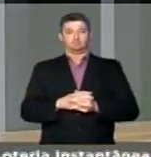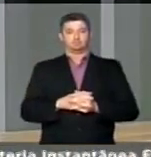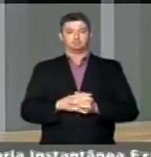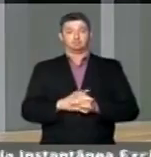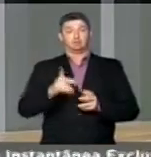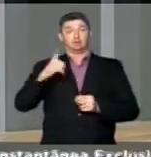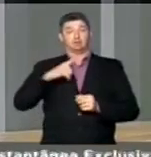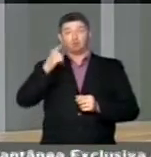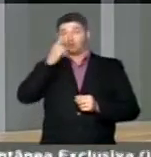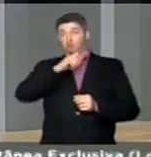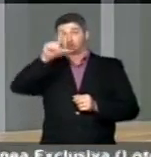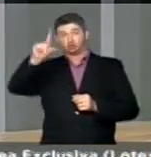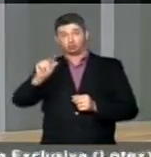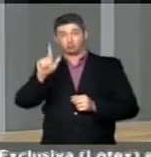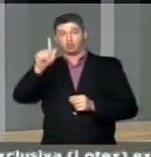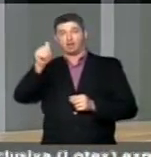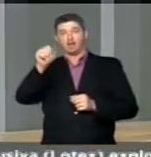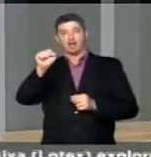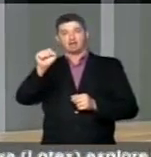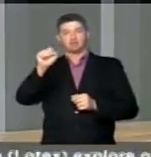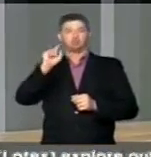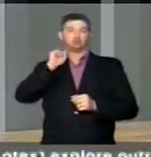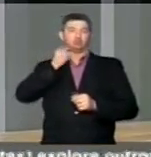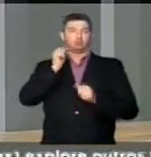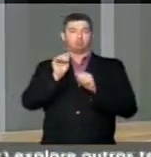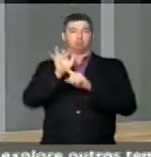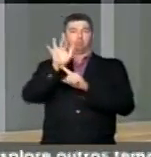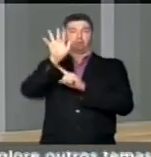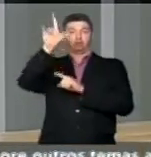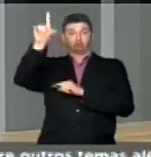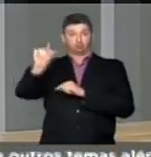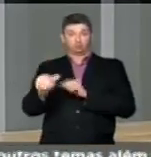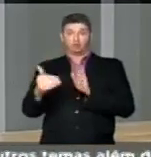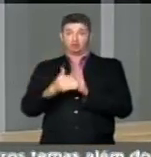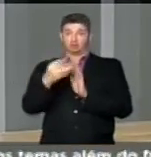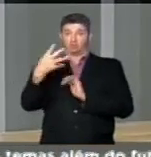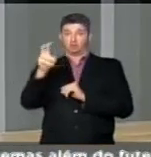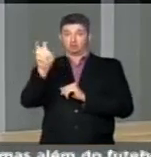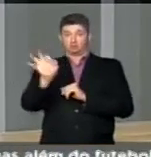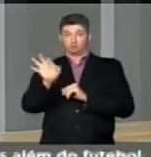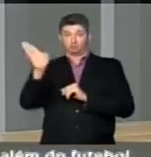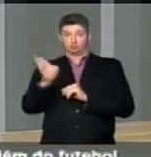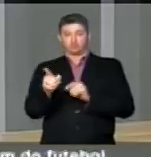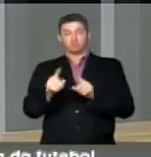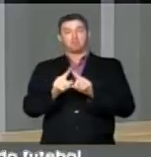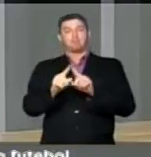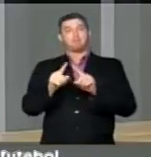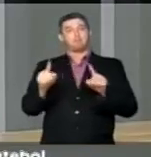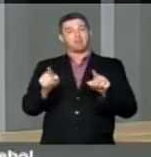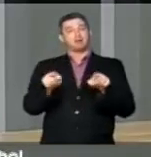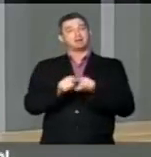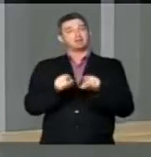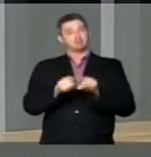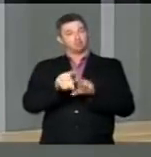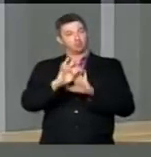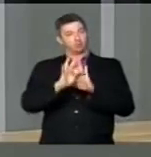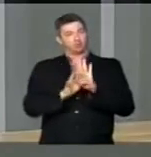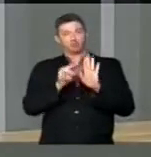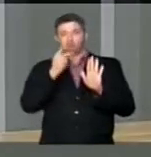o de reduzir as emissões de gases, como eu disse, até 45%, mas mais do que isso, diz o texto do